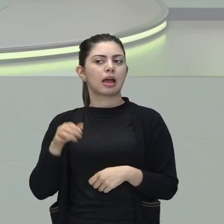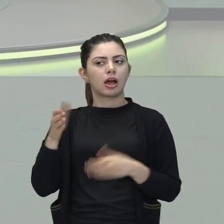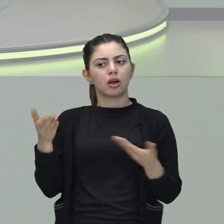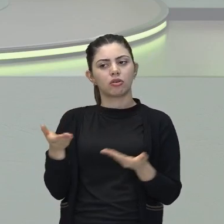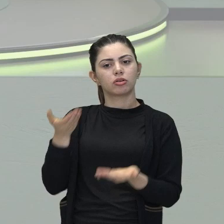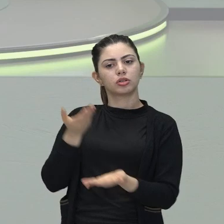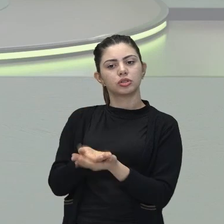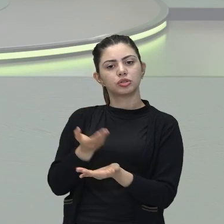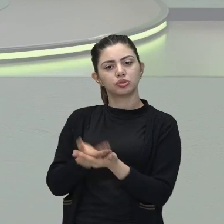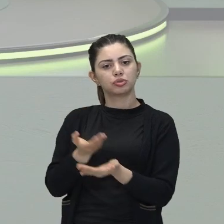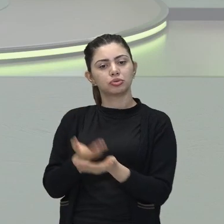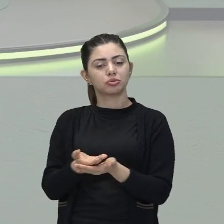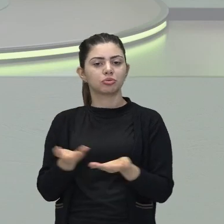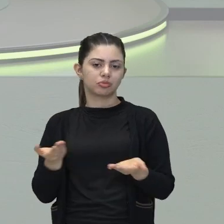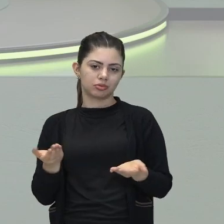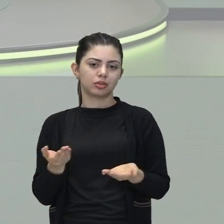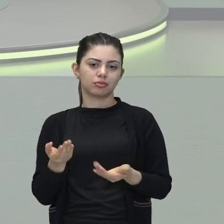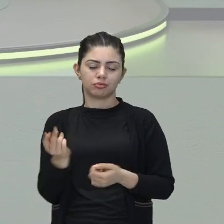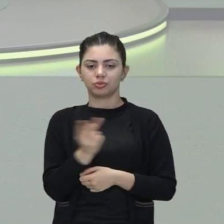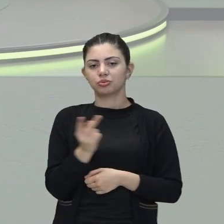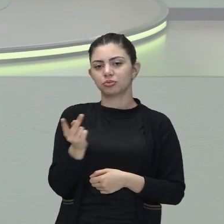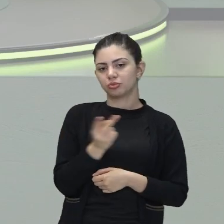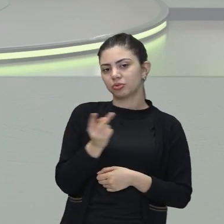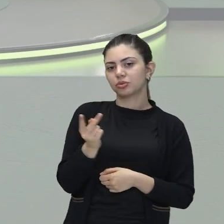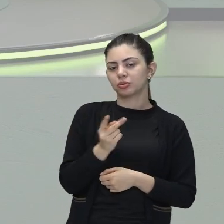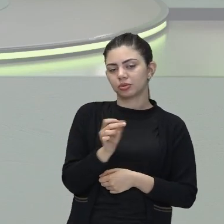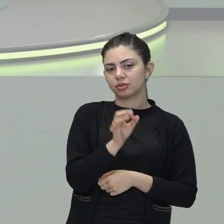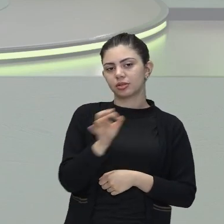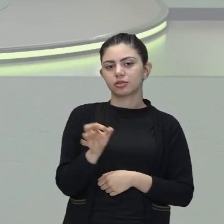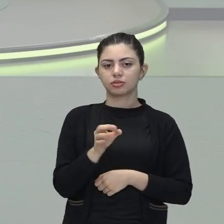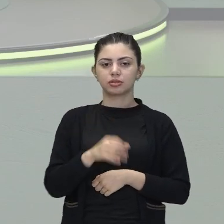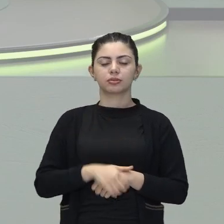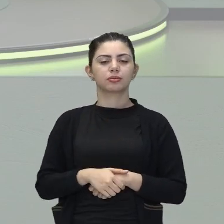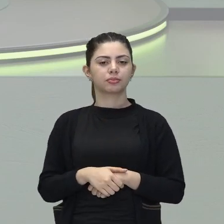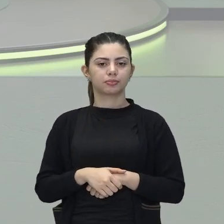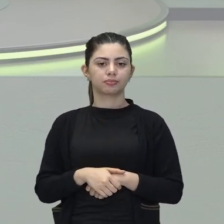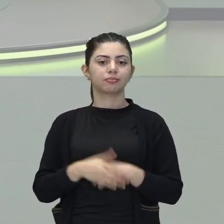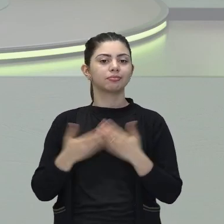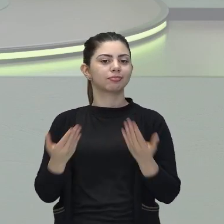fenol, aqui de éter, como de aldeído. Então,